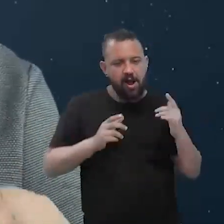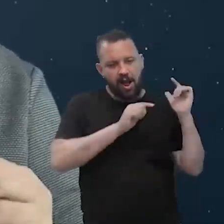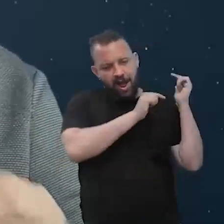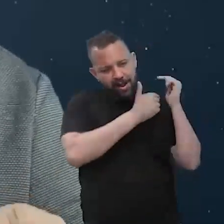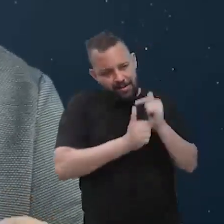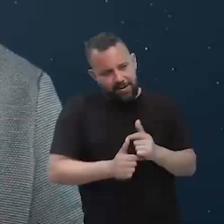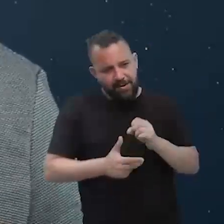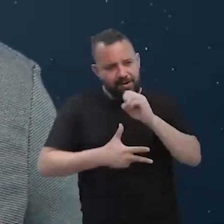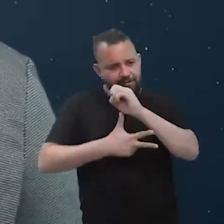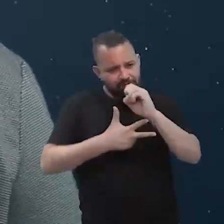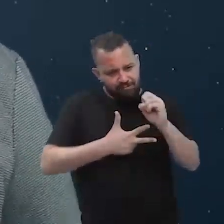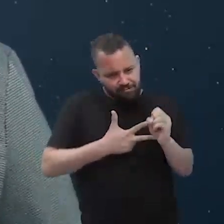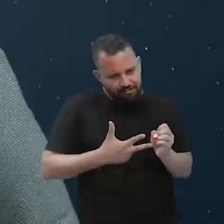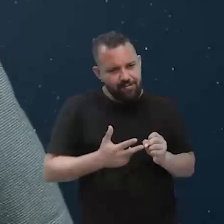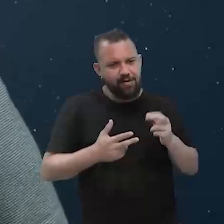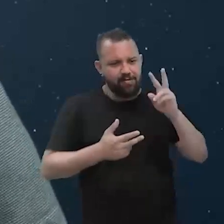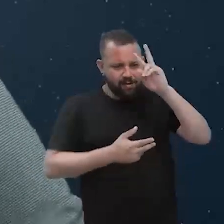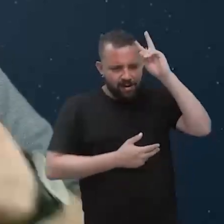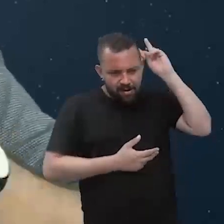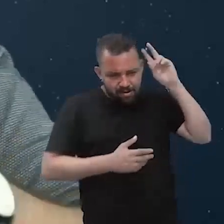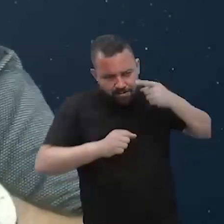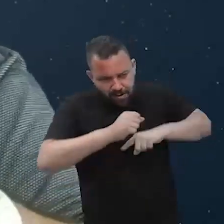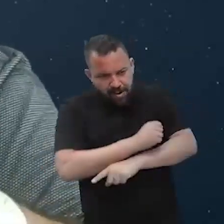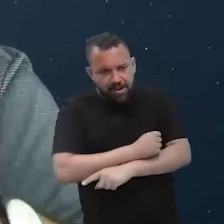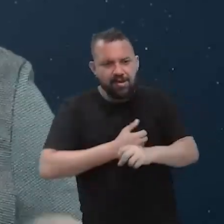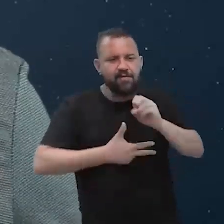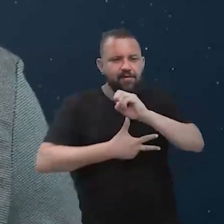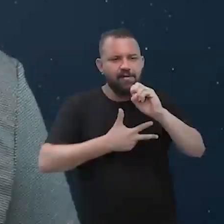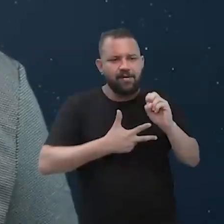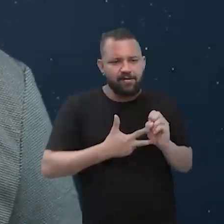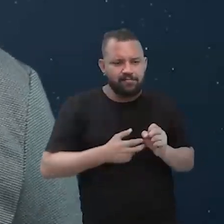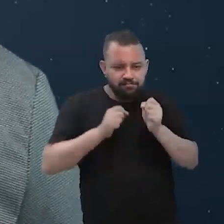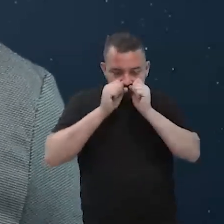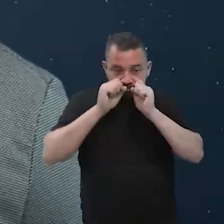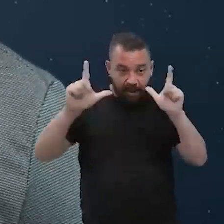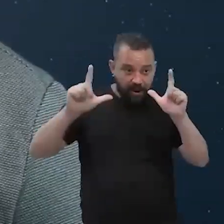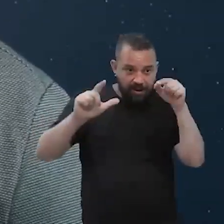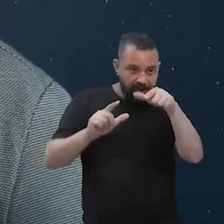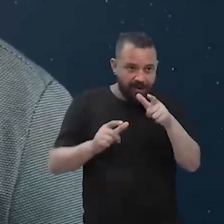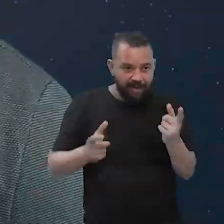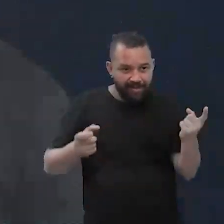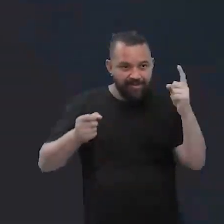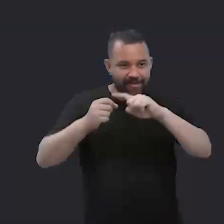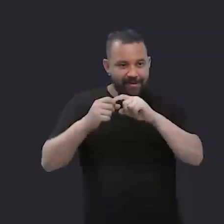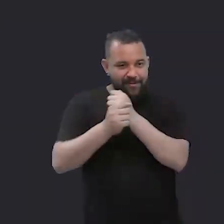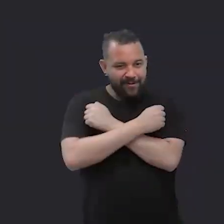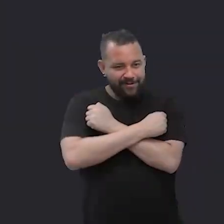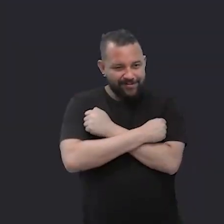EducaPE Prepara Intensivo Enem. Fica ligado e até a próxima.